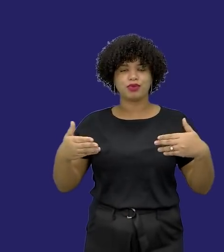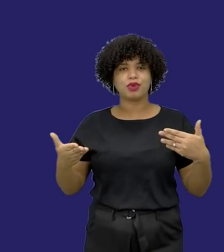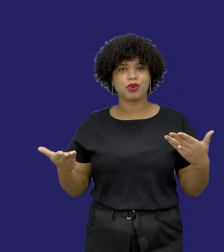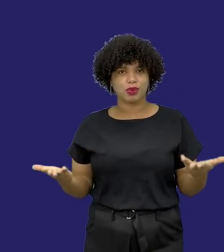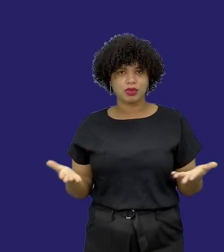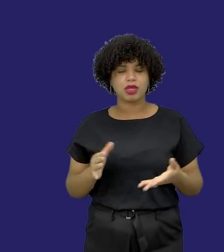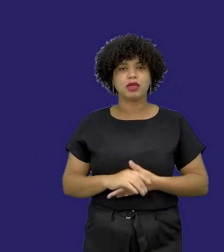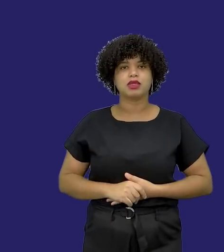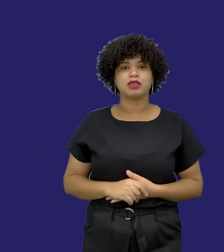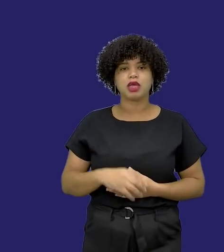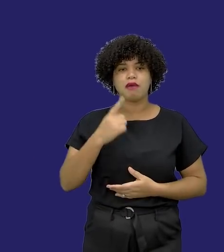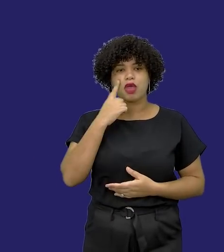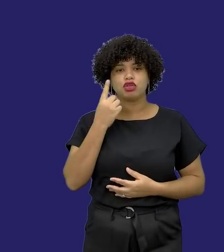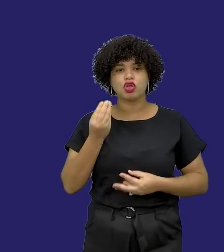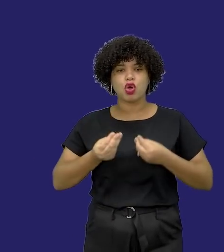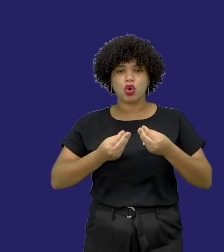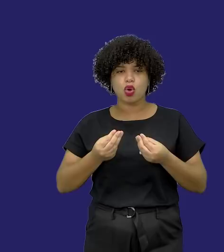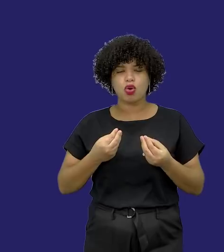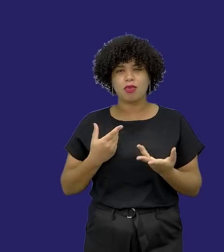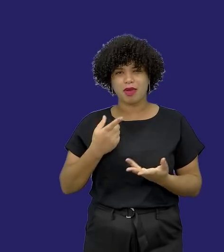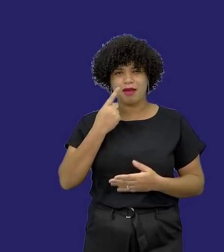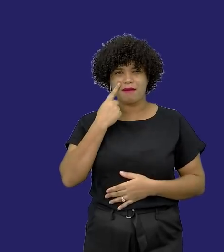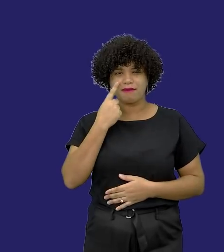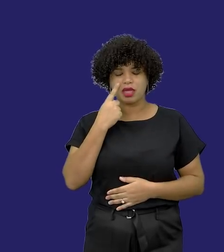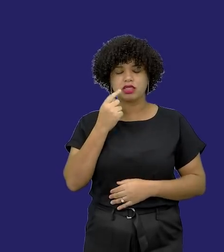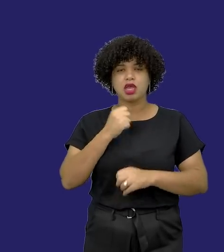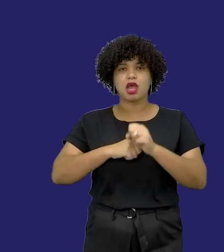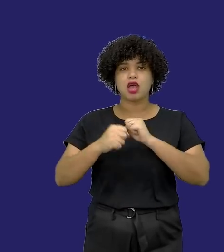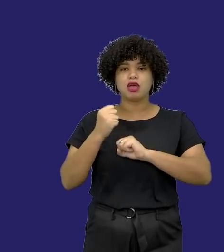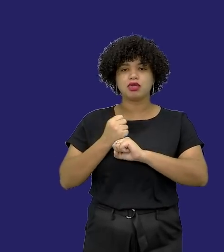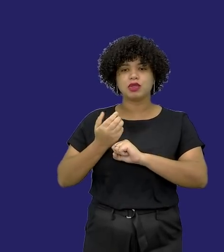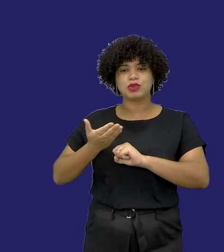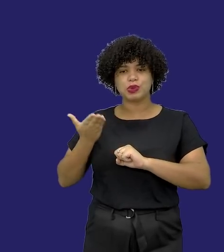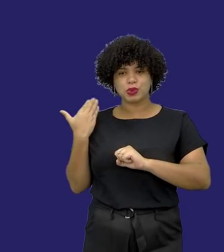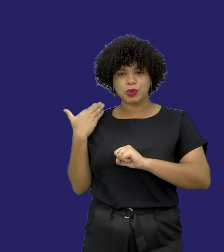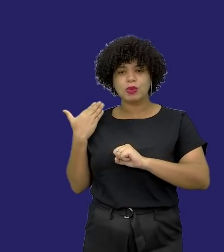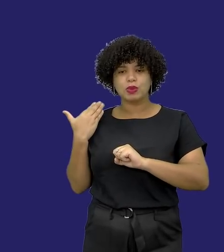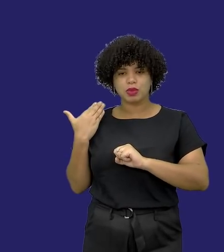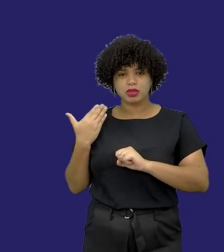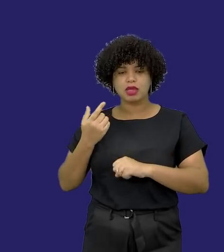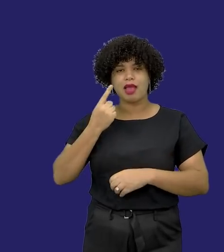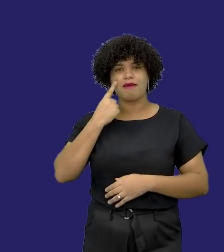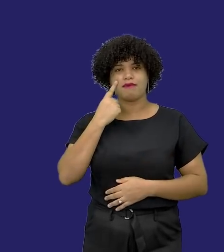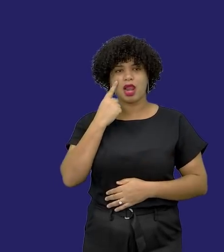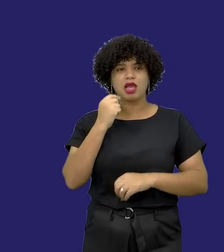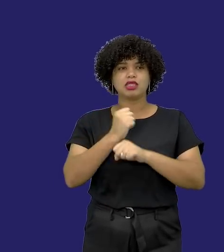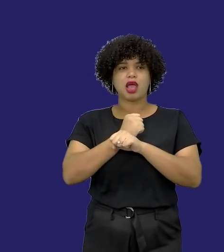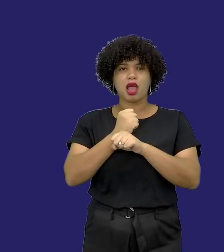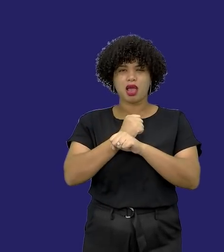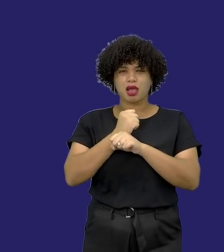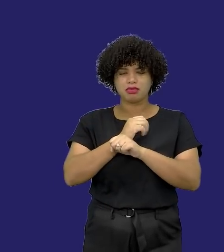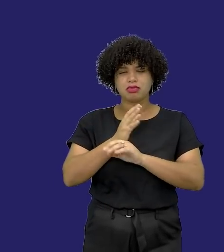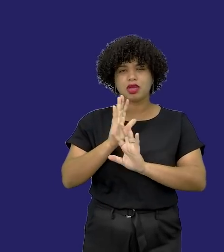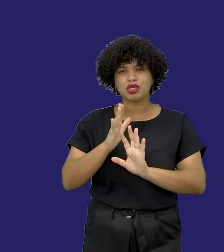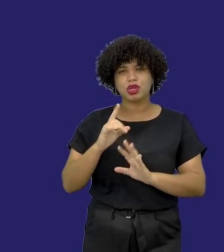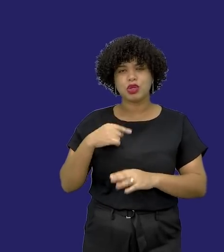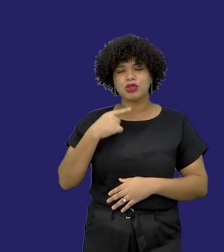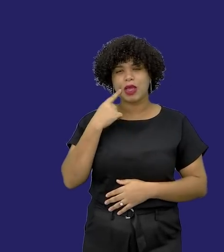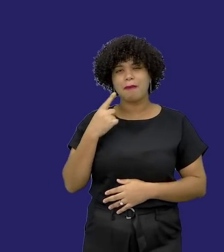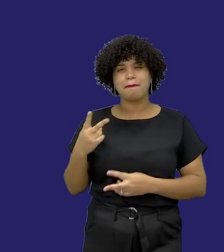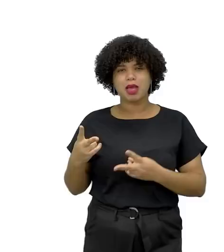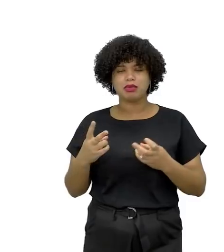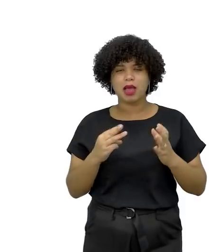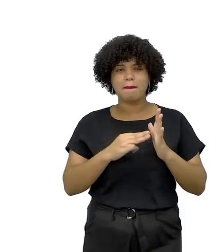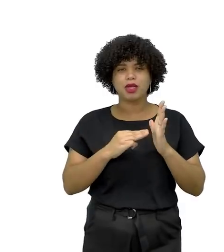de vocês já no ano passado, já há alguns anos, né, vem trabalhando com as